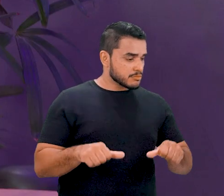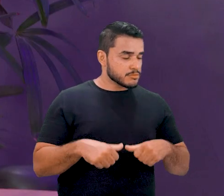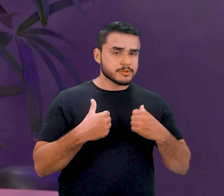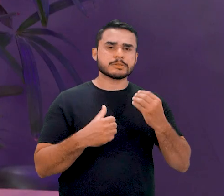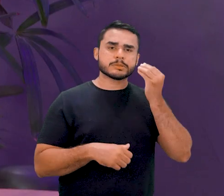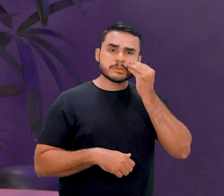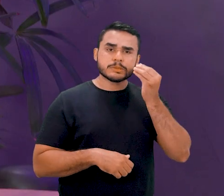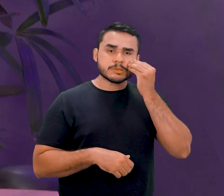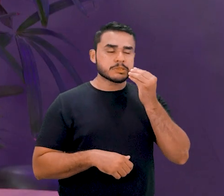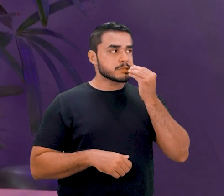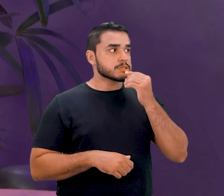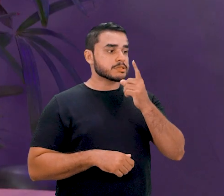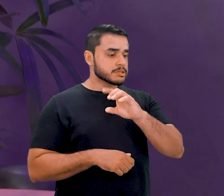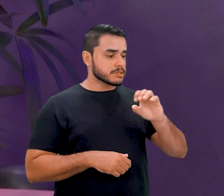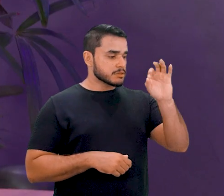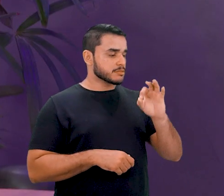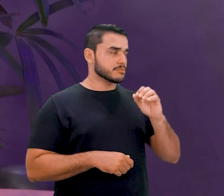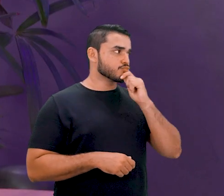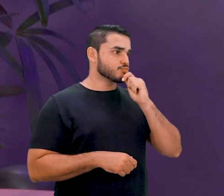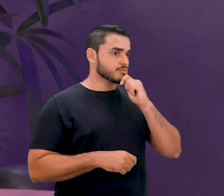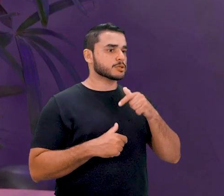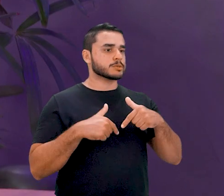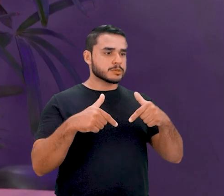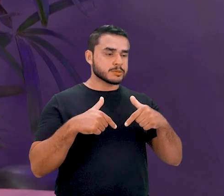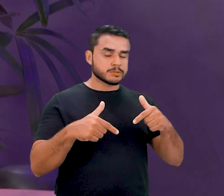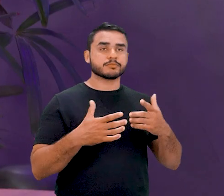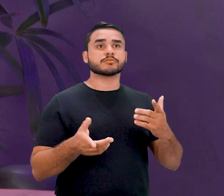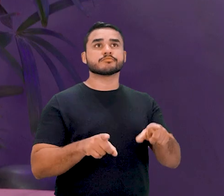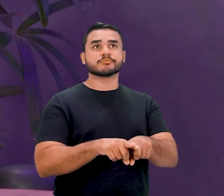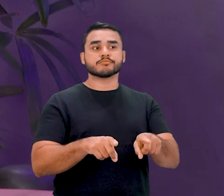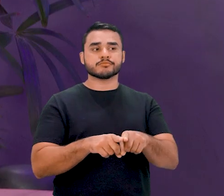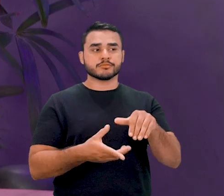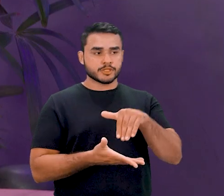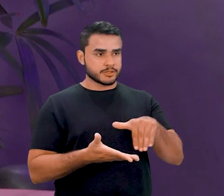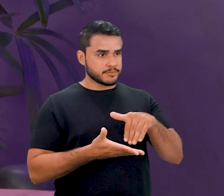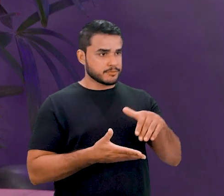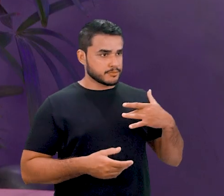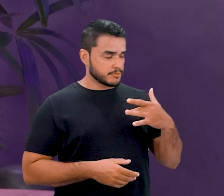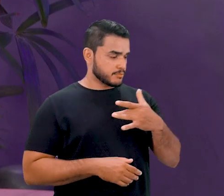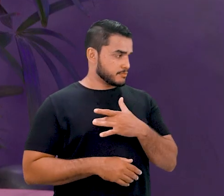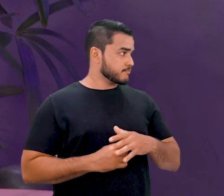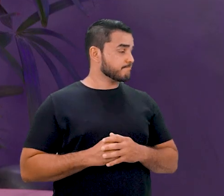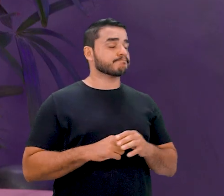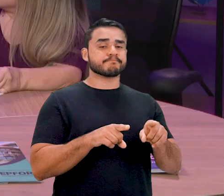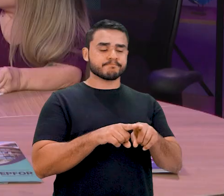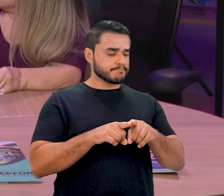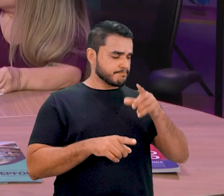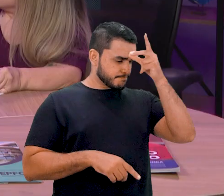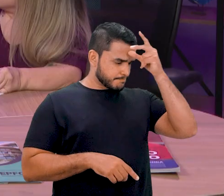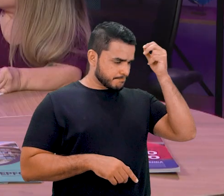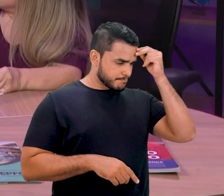né? Mas, assim, a gente tem uma articulação com a Secretaria de Saúde, né, com as prefeituras.